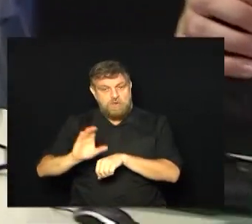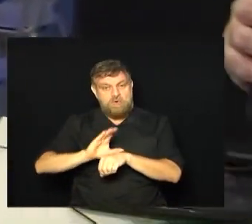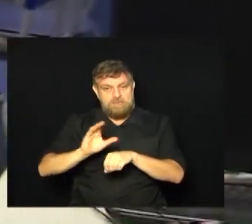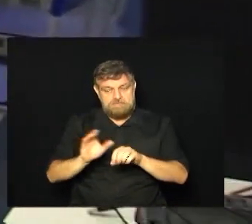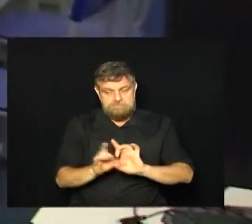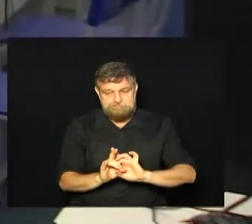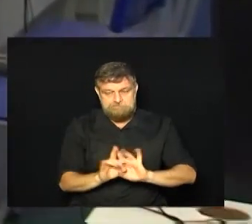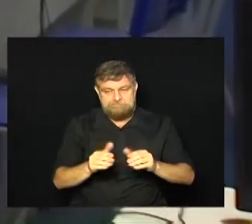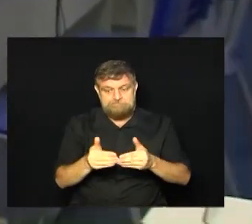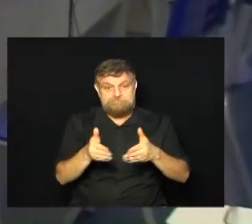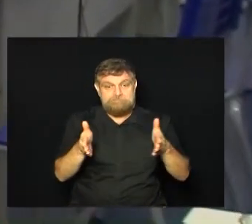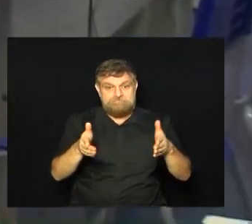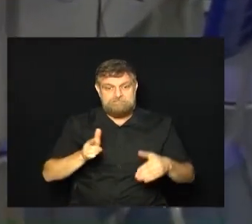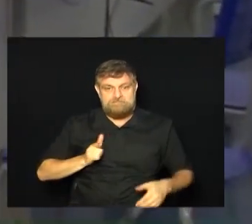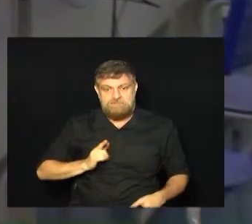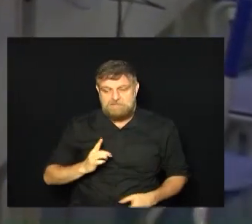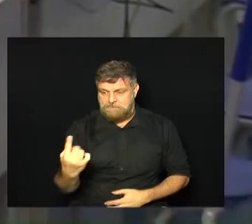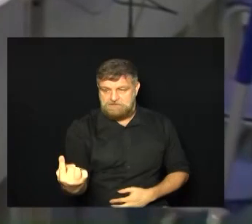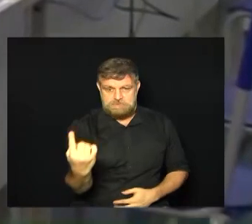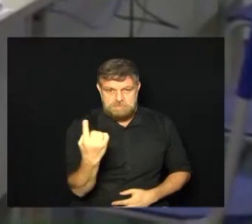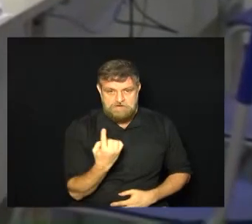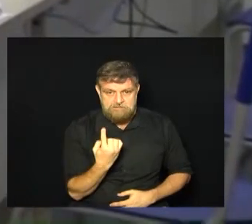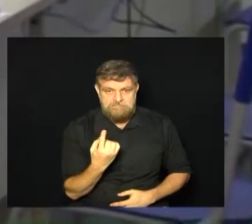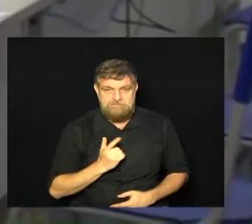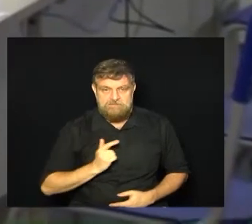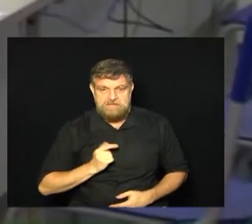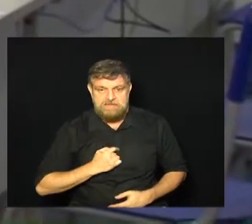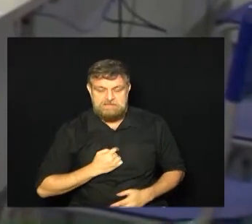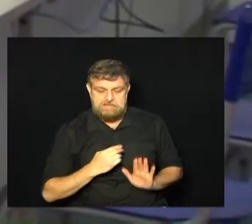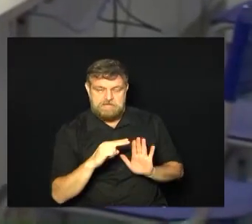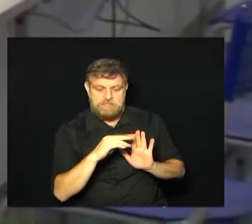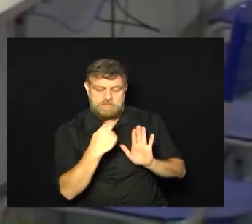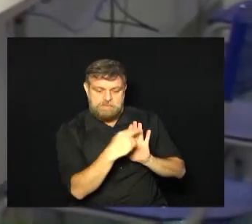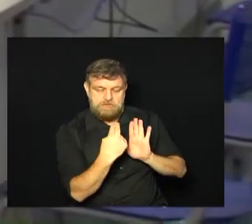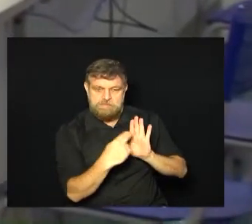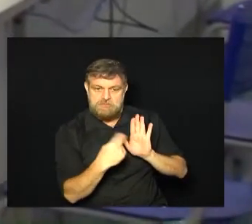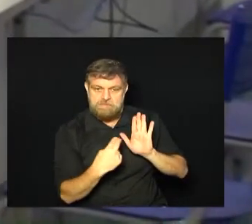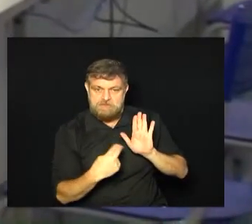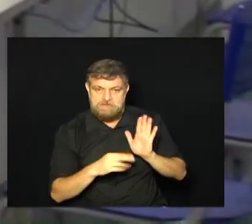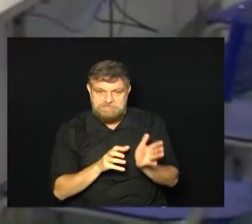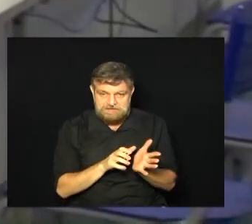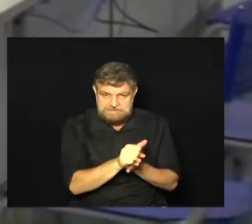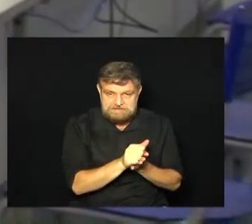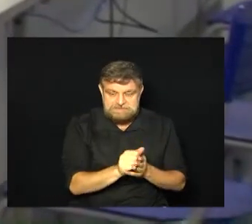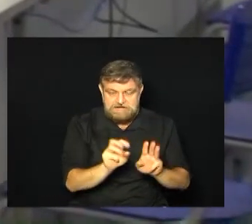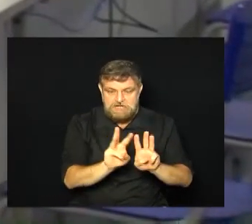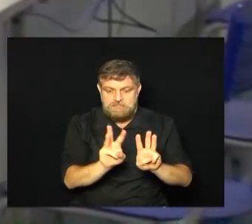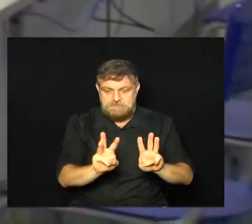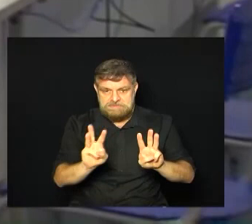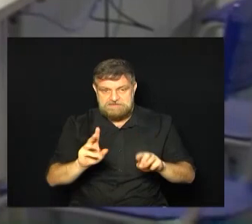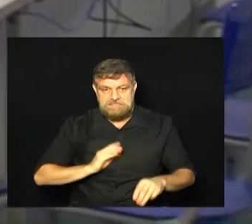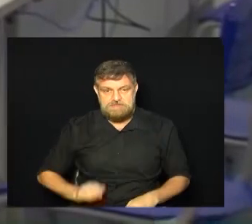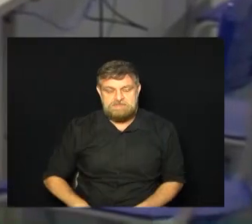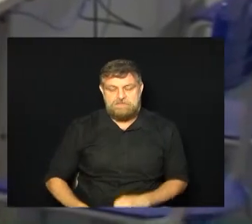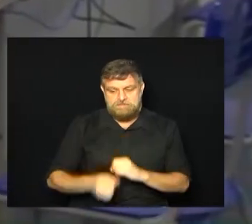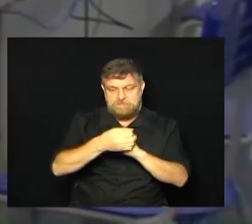abertos, por ordem de chegada, o preenchimento das vagas. As informações estão todas no nosso site,